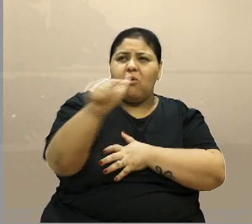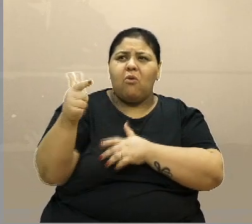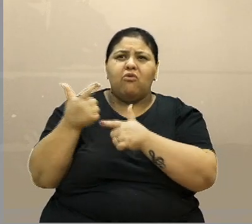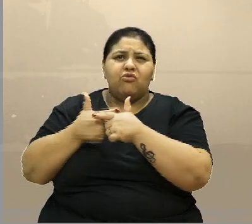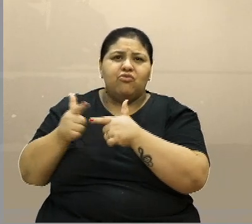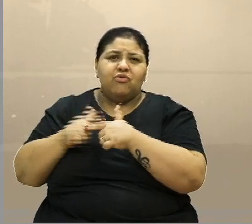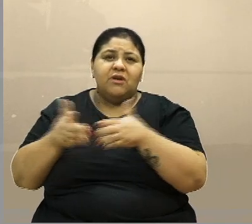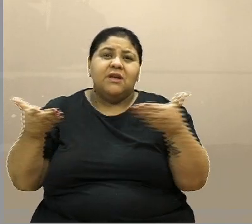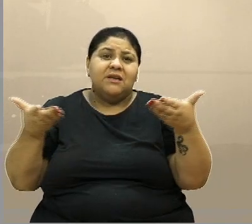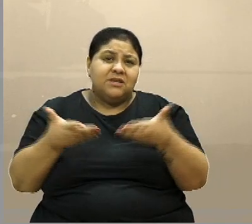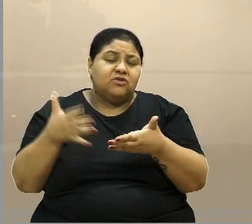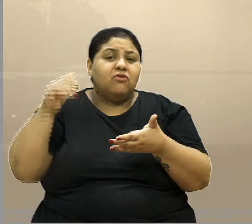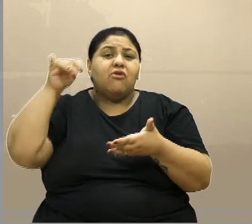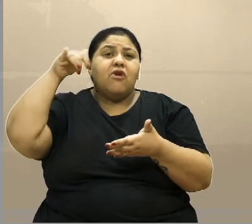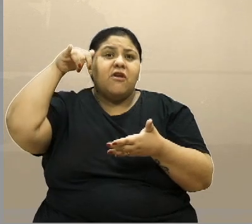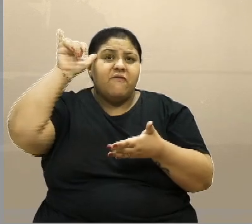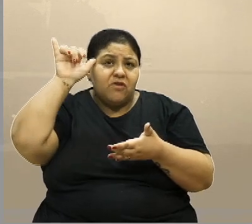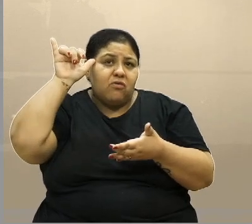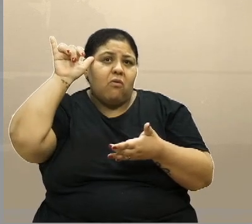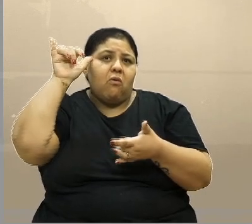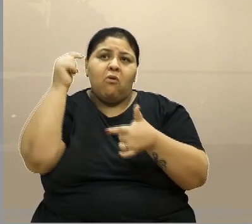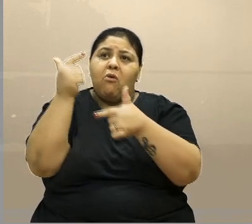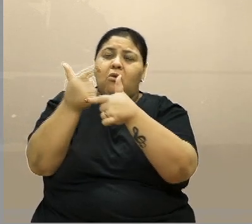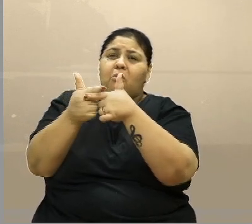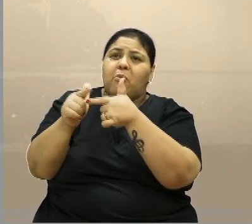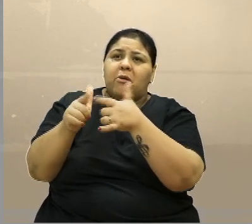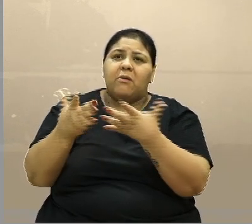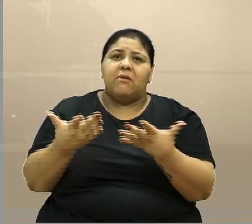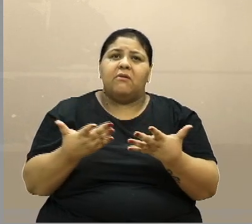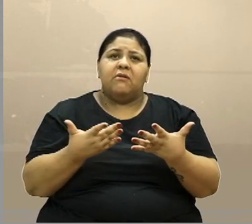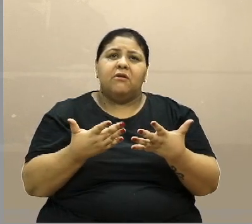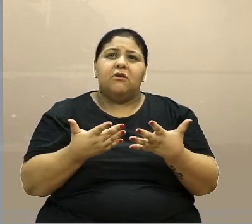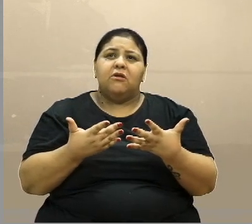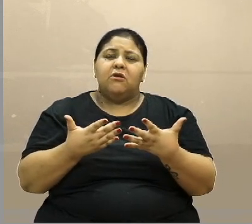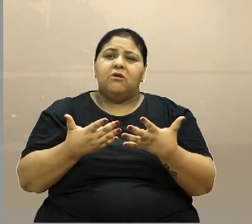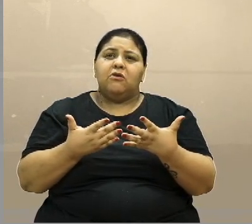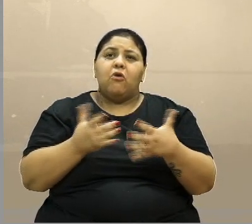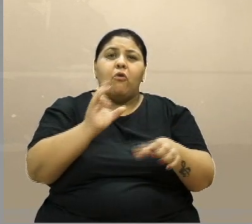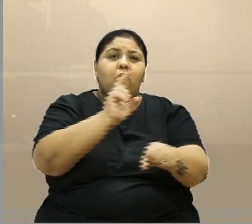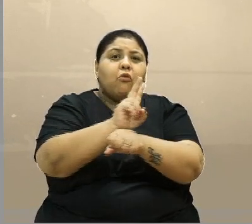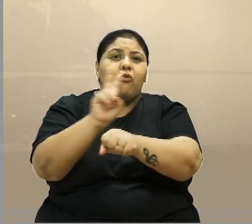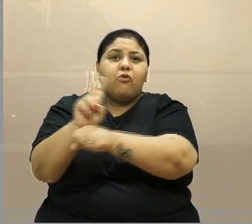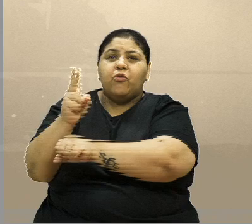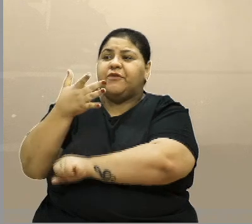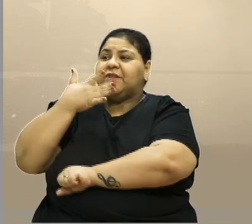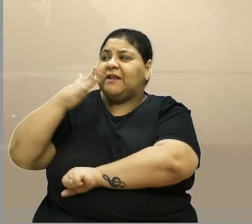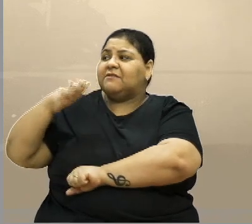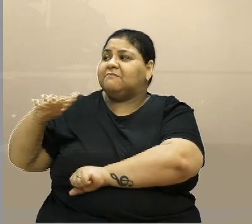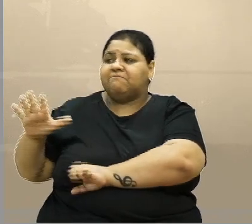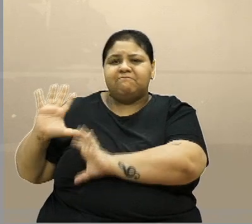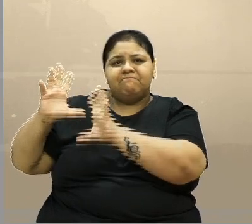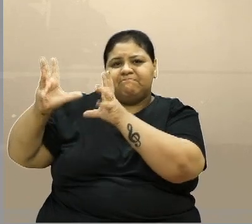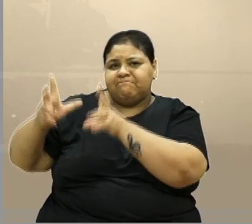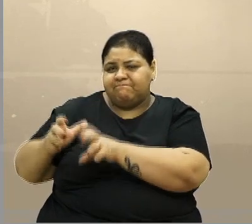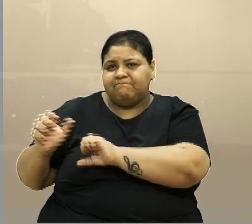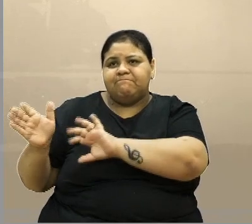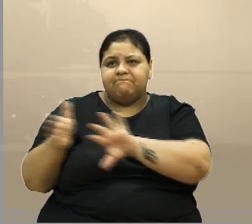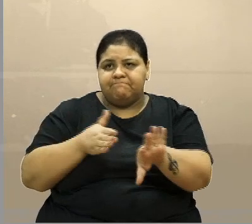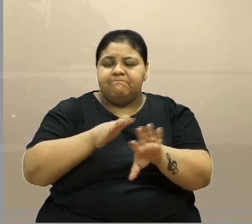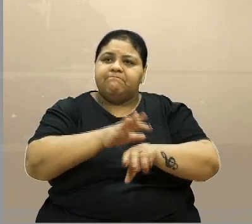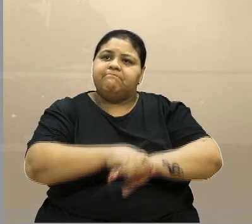e isso acabou evitando, né? Se criou um movimento de prevenção com relação a essas crianças todas. Pode passar.